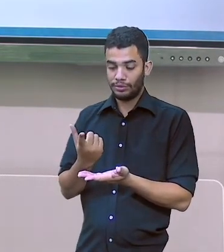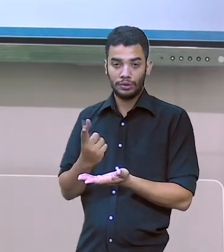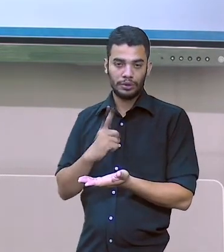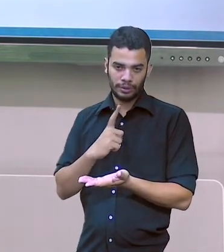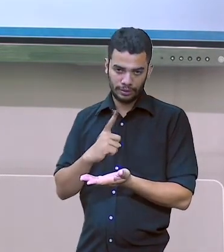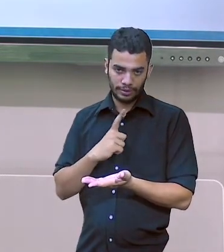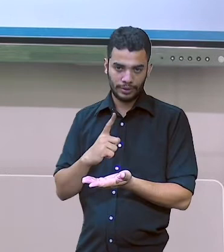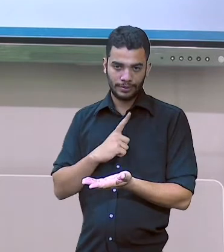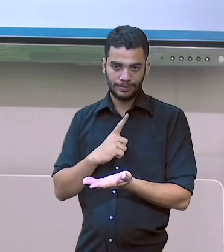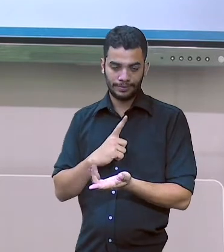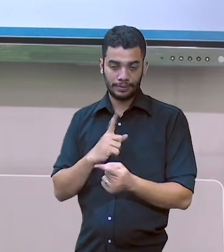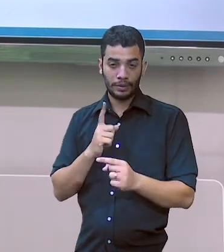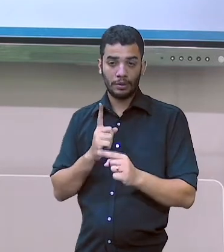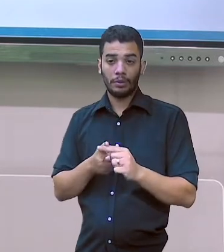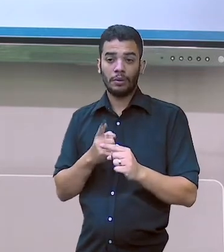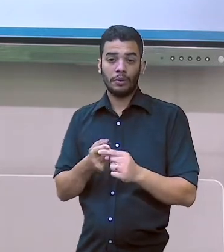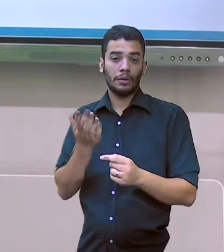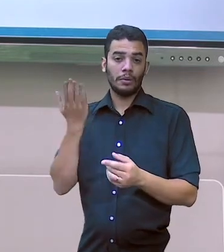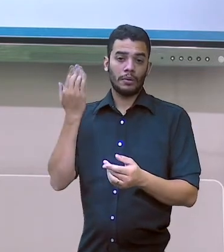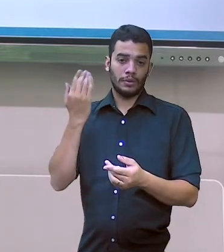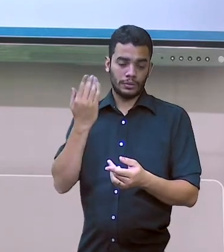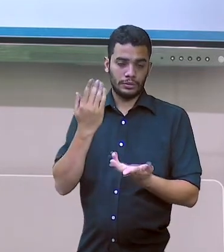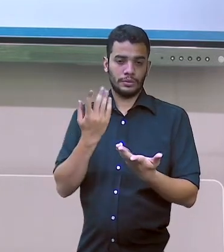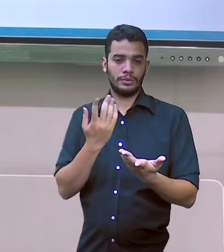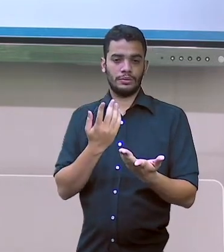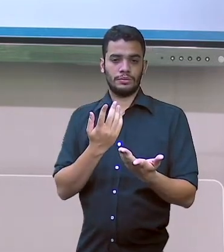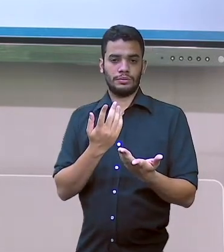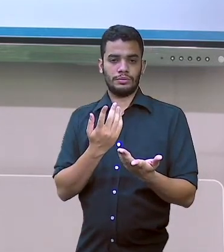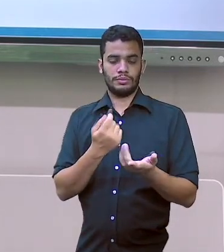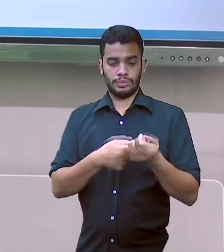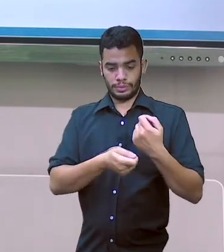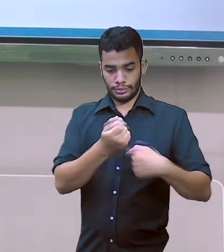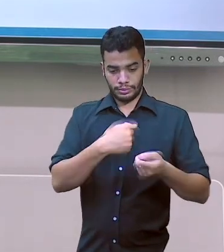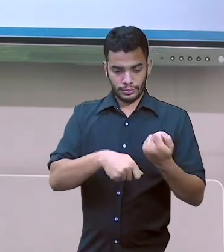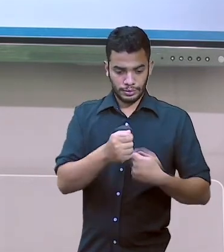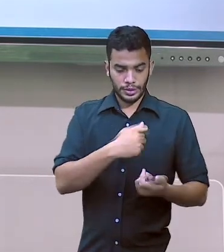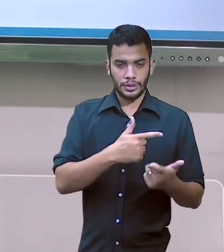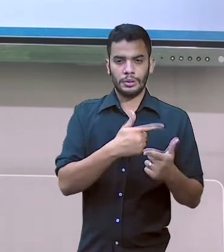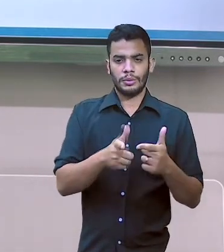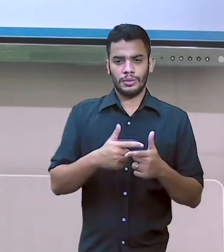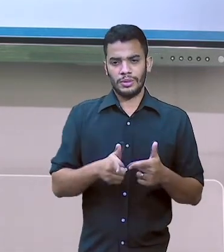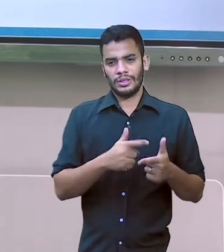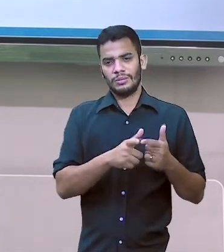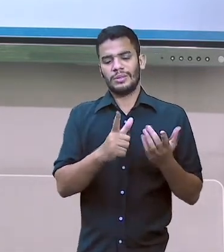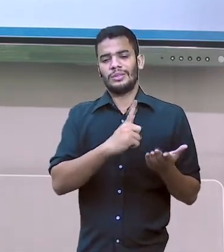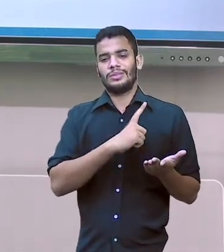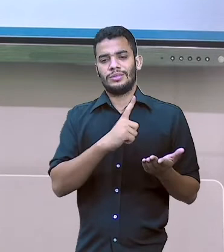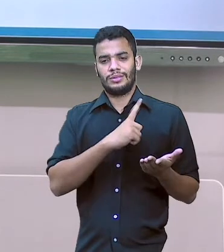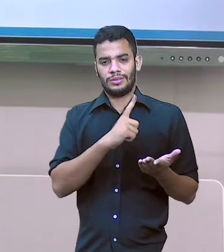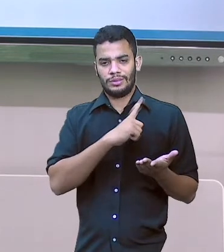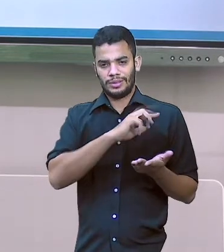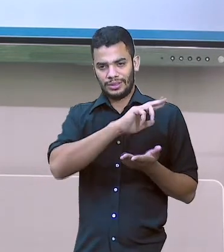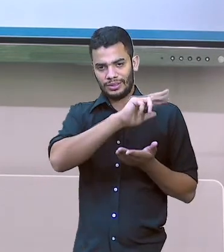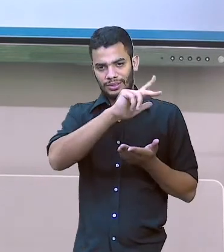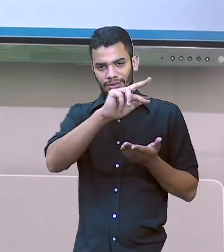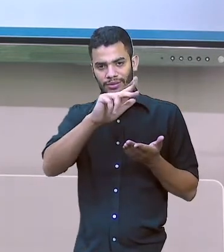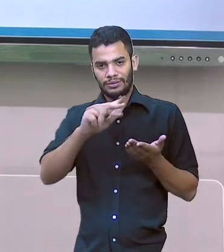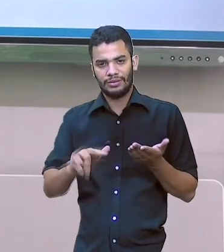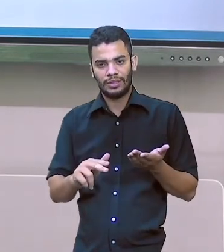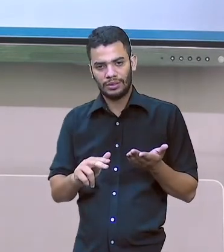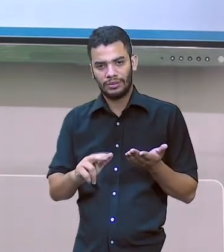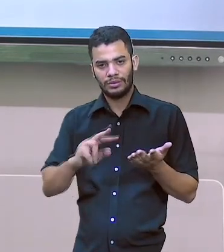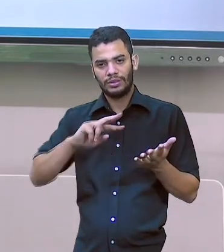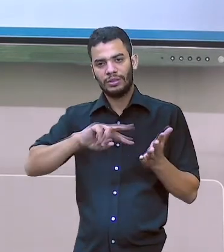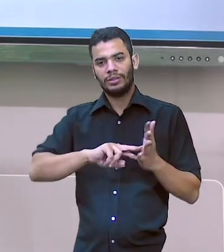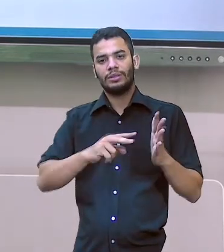a economia mundial enfrentou graves períodos de crise e a exportação diminuiu,